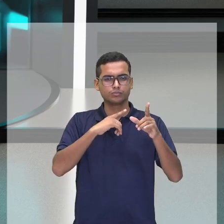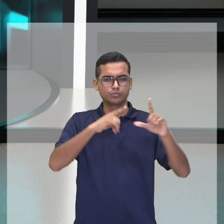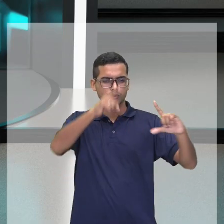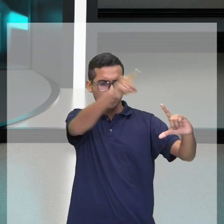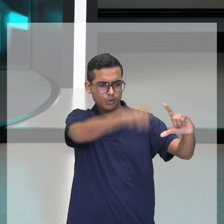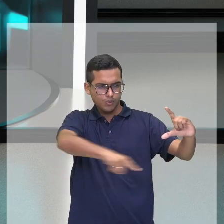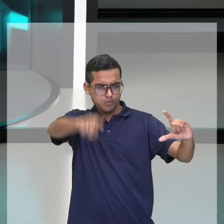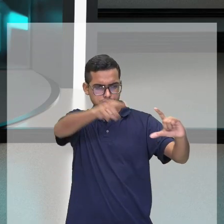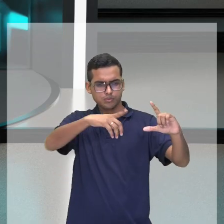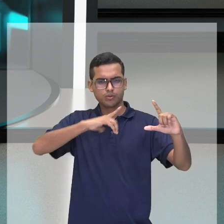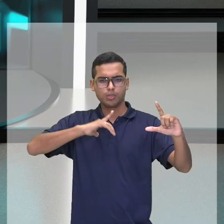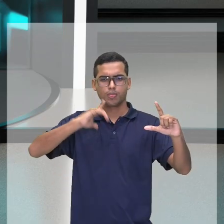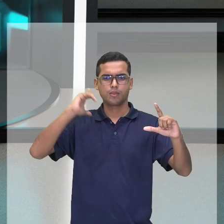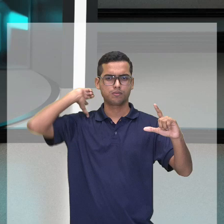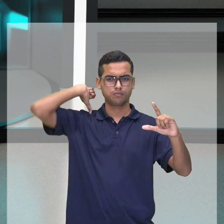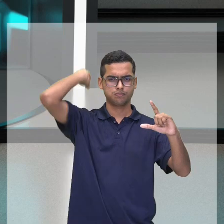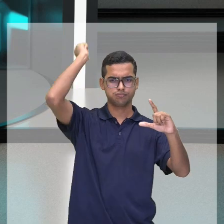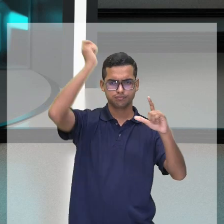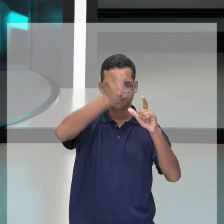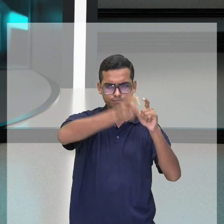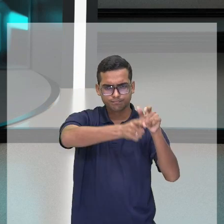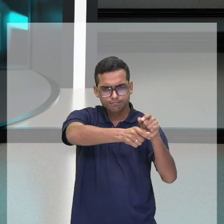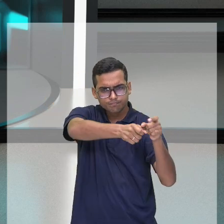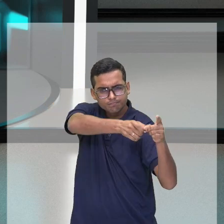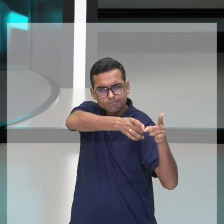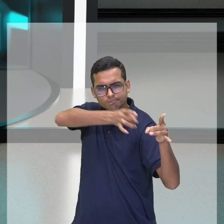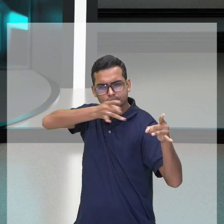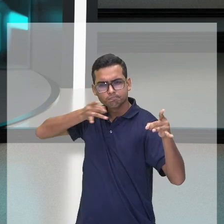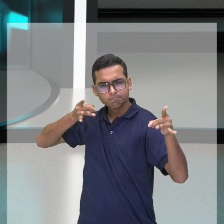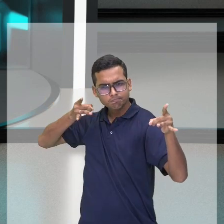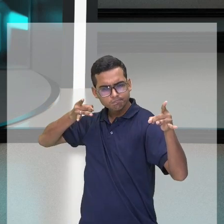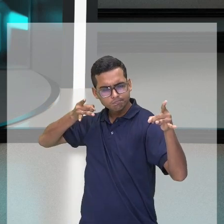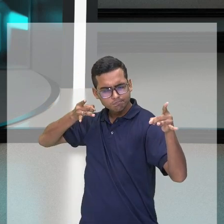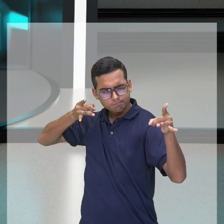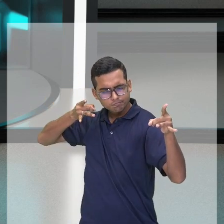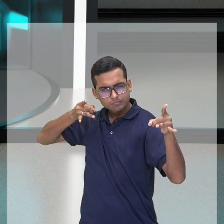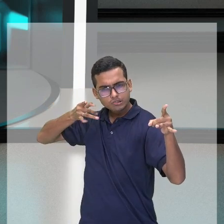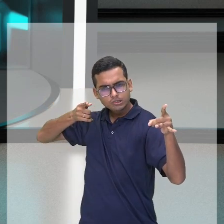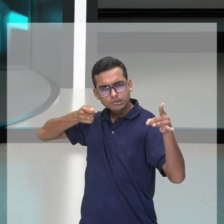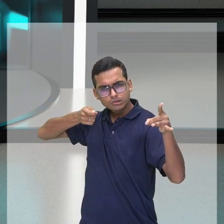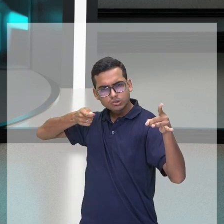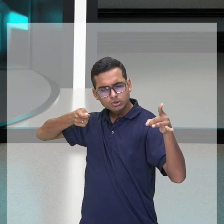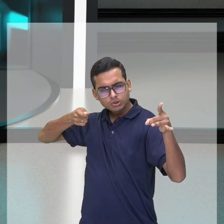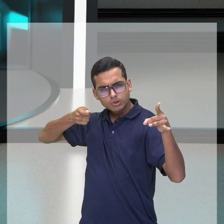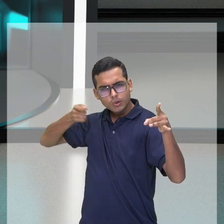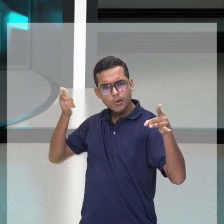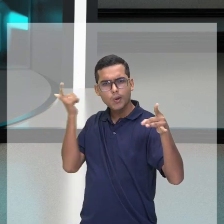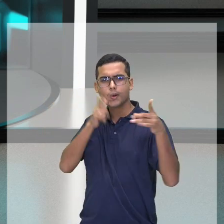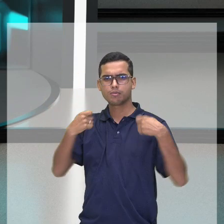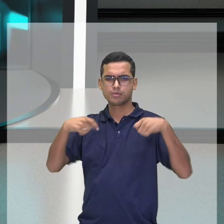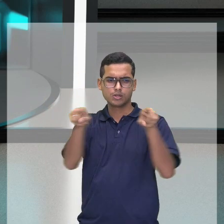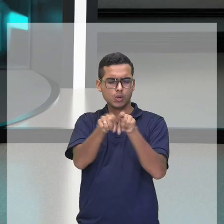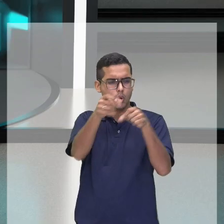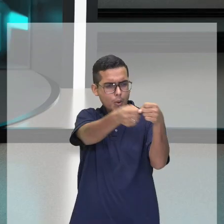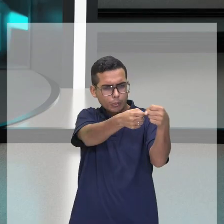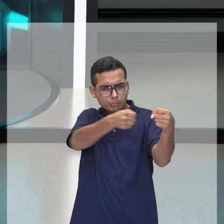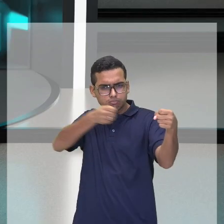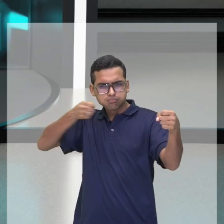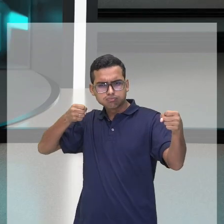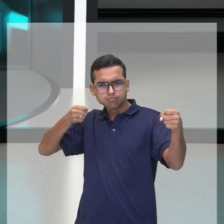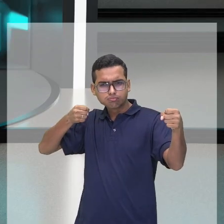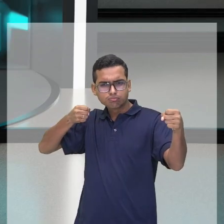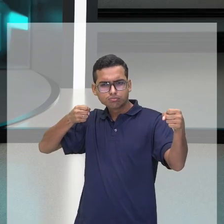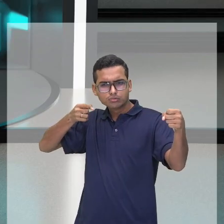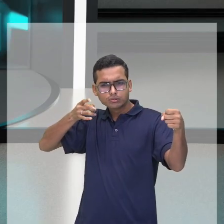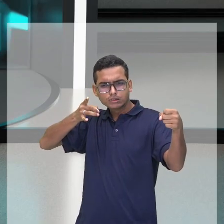no arco e flecha, você precisa, lógico, trabalhar bastante musculatura para puxar, né, fazer a força